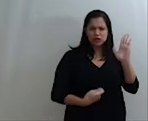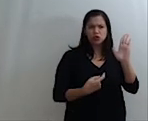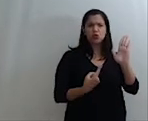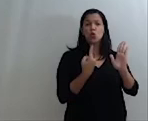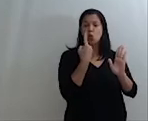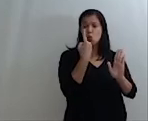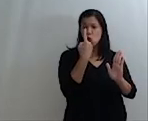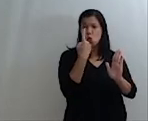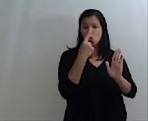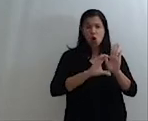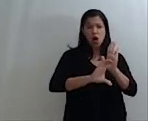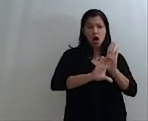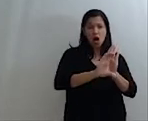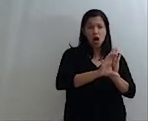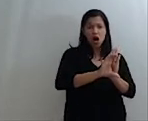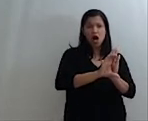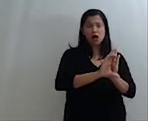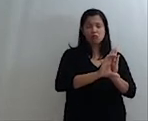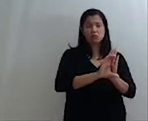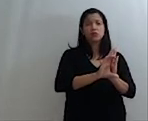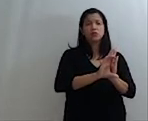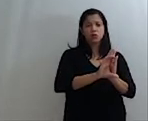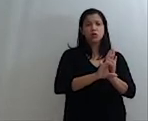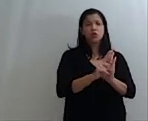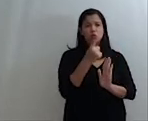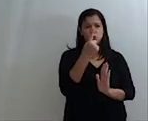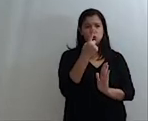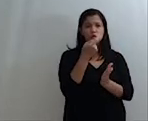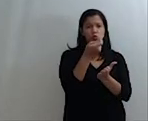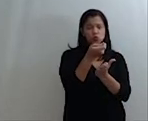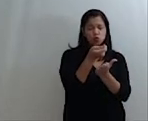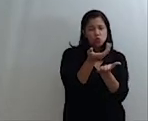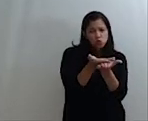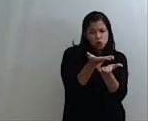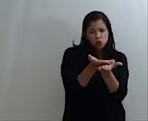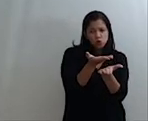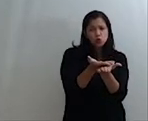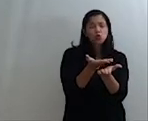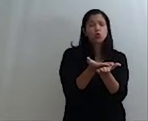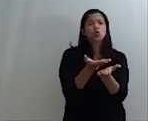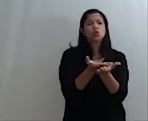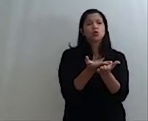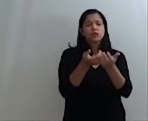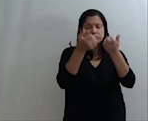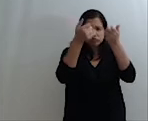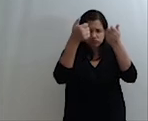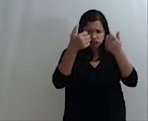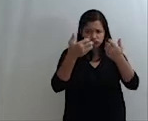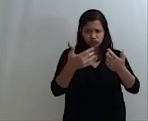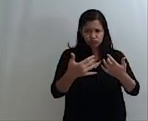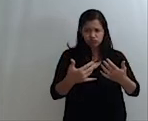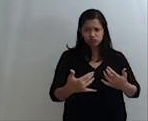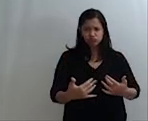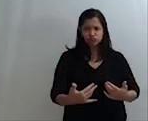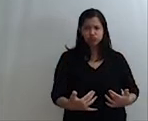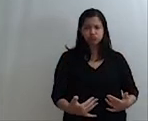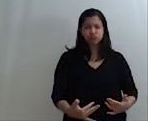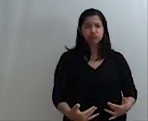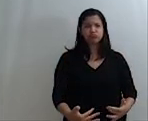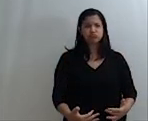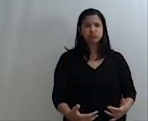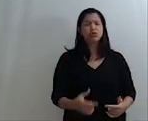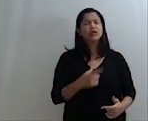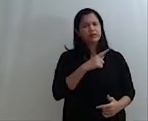retirados do do sítio eletrônico do Innocence Project e mas que já constava inclusive de um voto anterior que